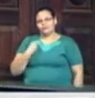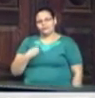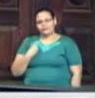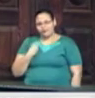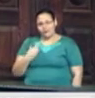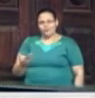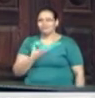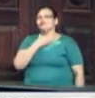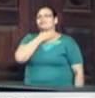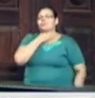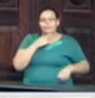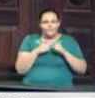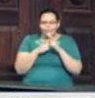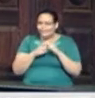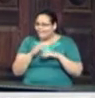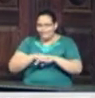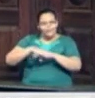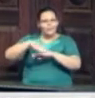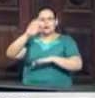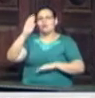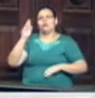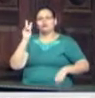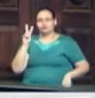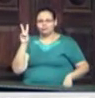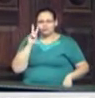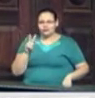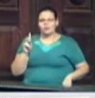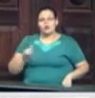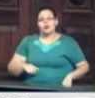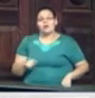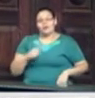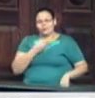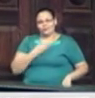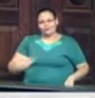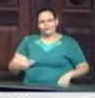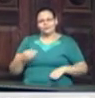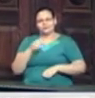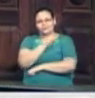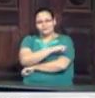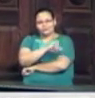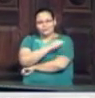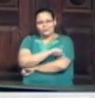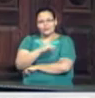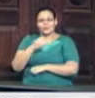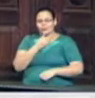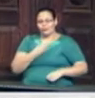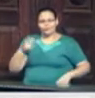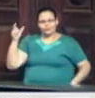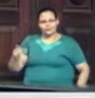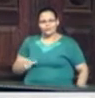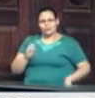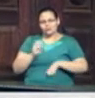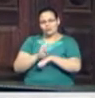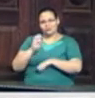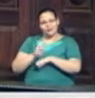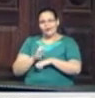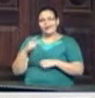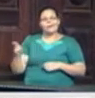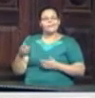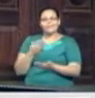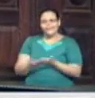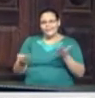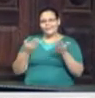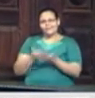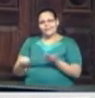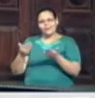da nossa história. Vivemos uma crise de governabilidade do Rio de Janeiro imensa, na qual, infelizmente, o governador do Estado está perdendo a